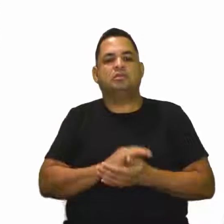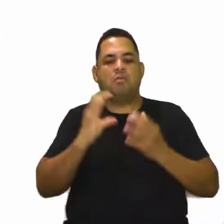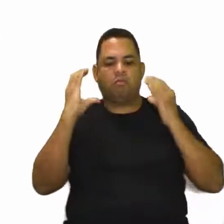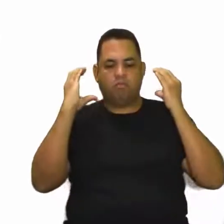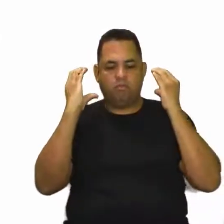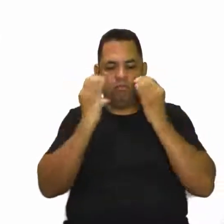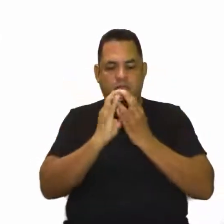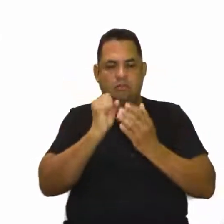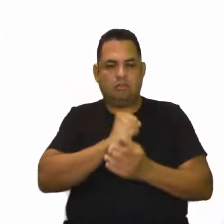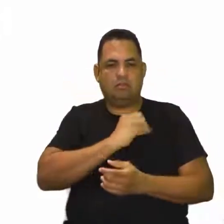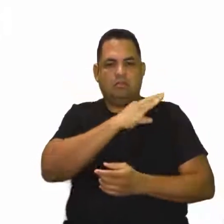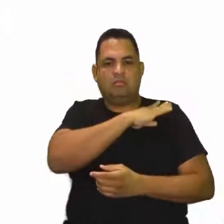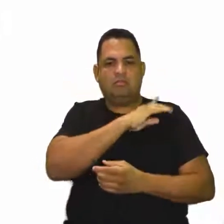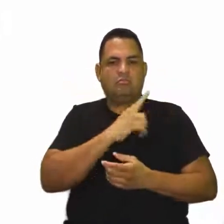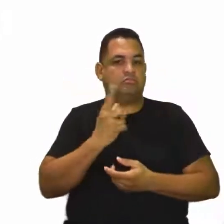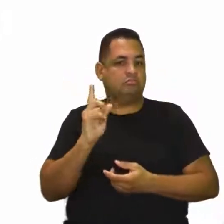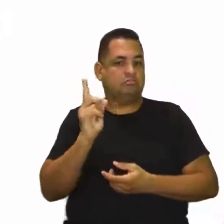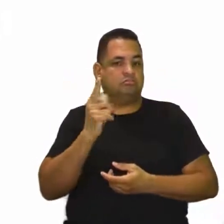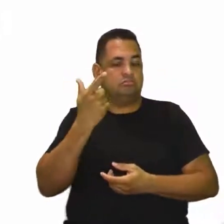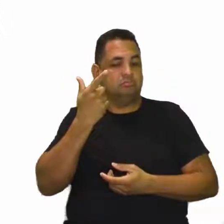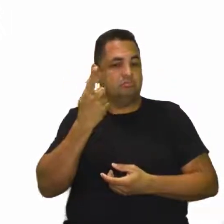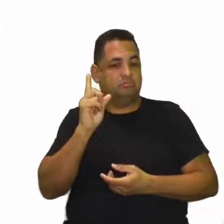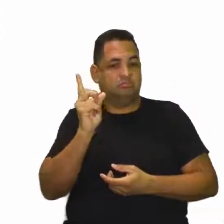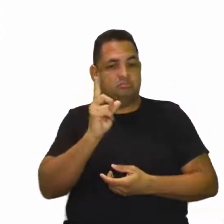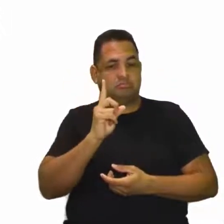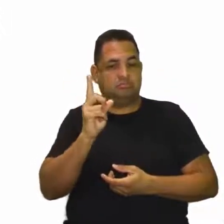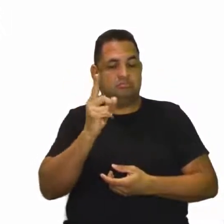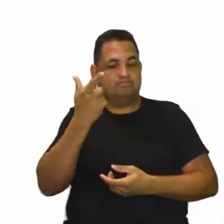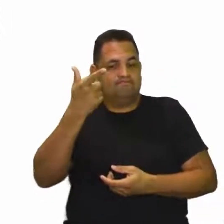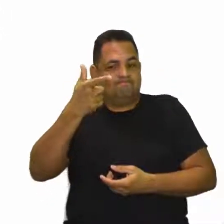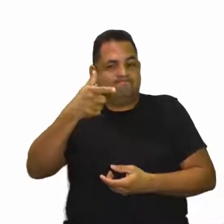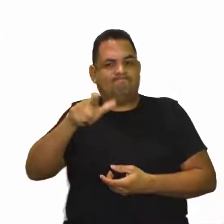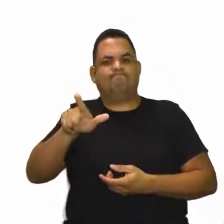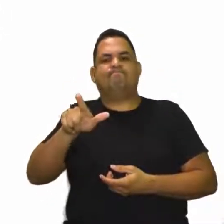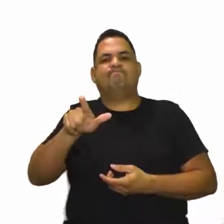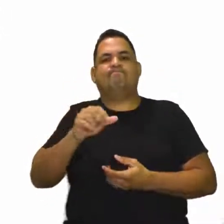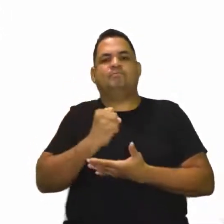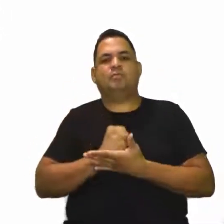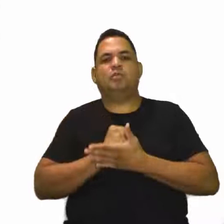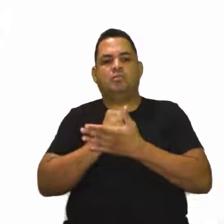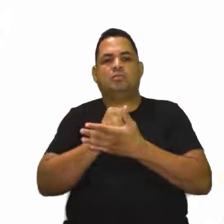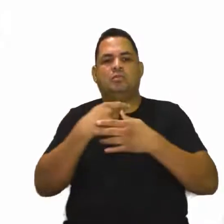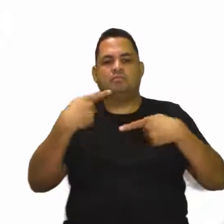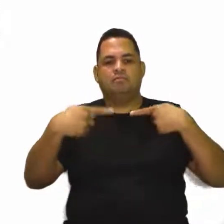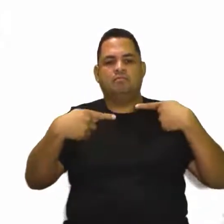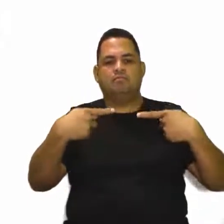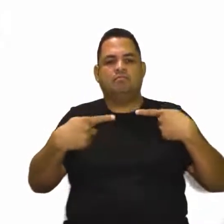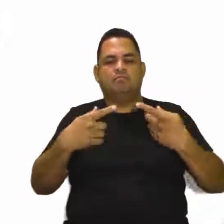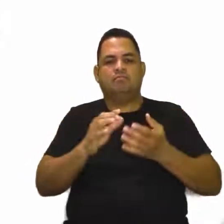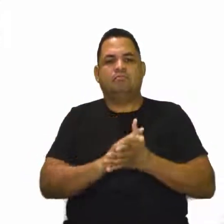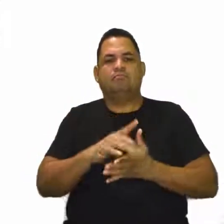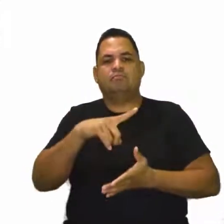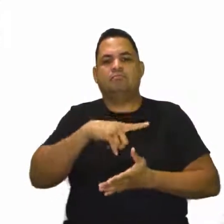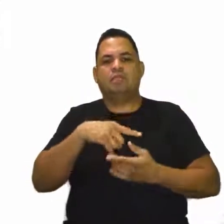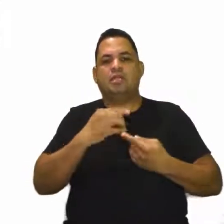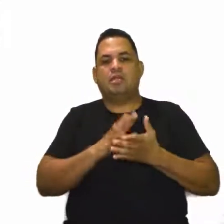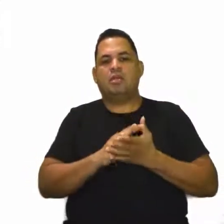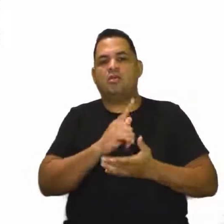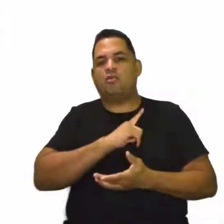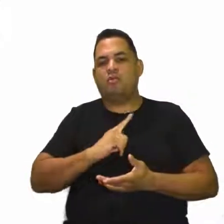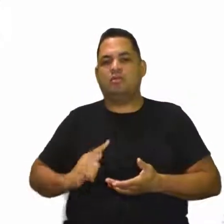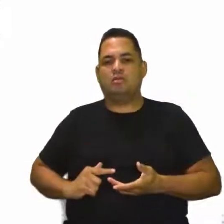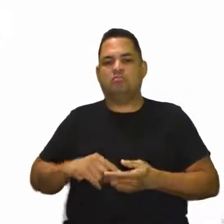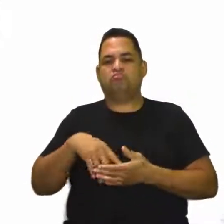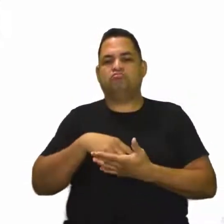da Fonseca não, olha só, conseguiu apoio político para governar o